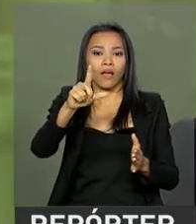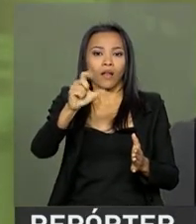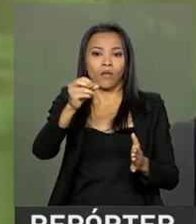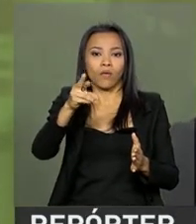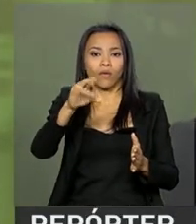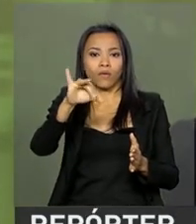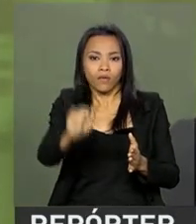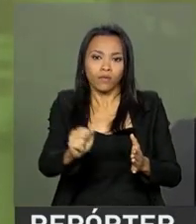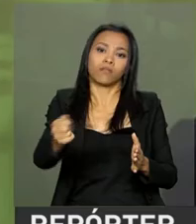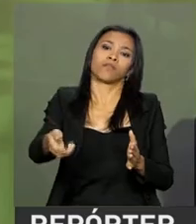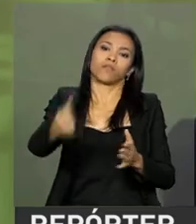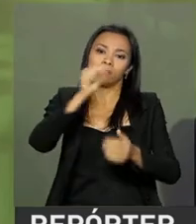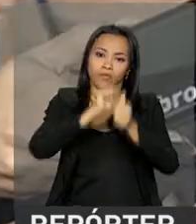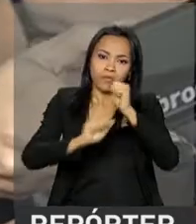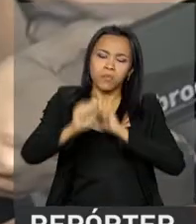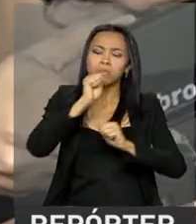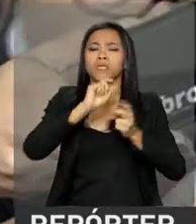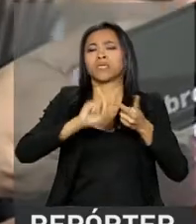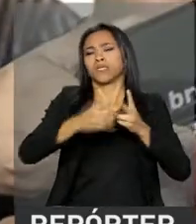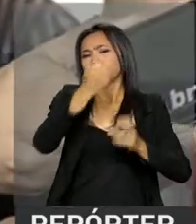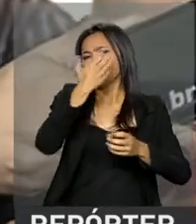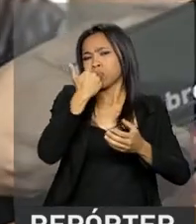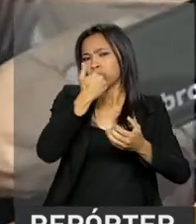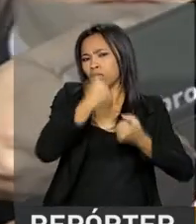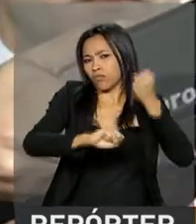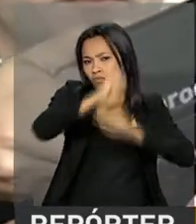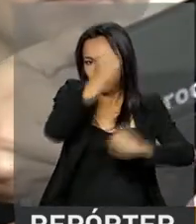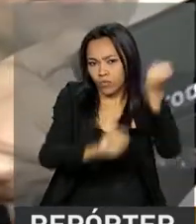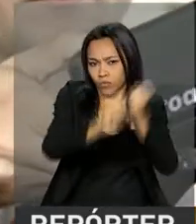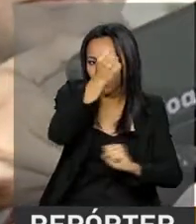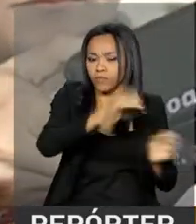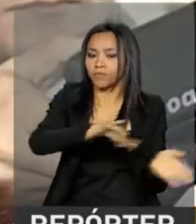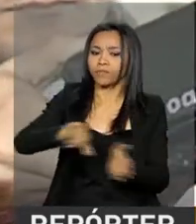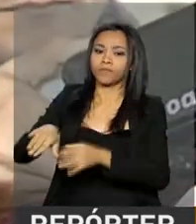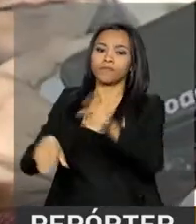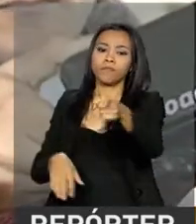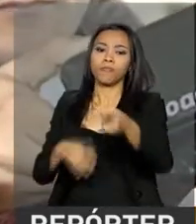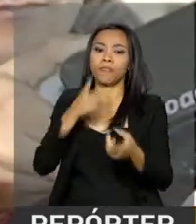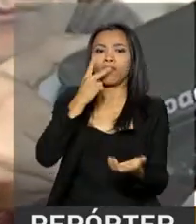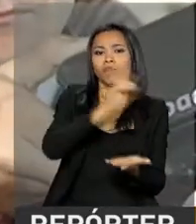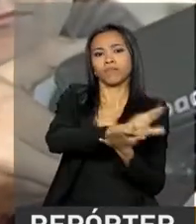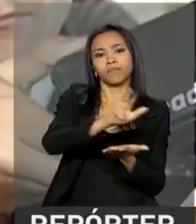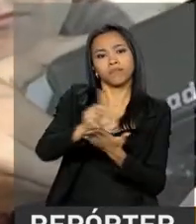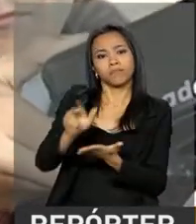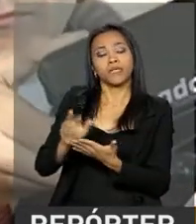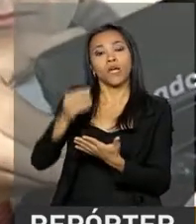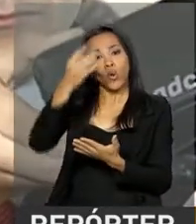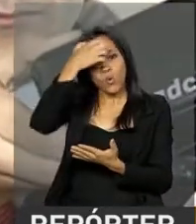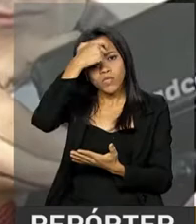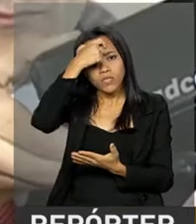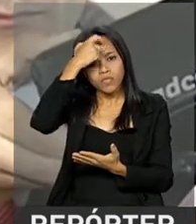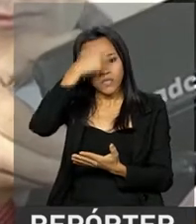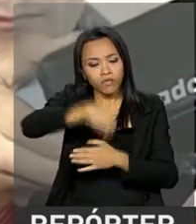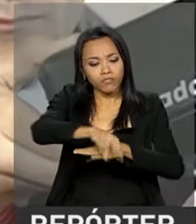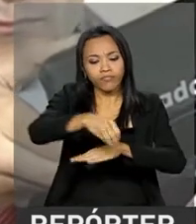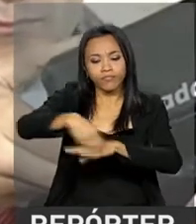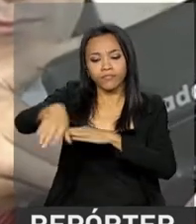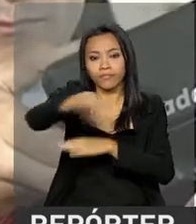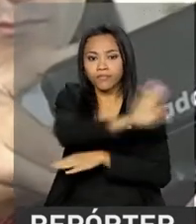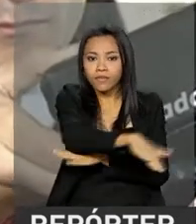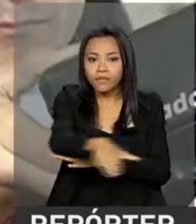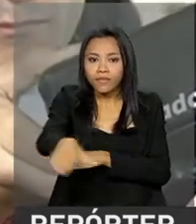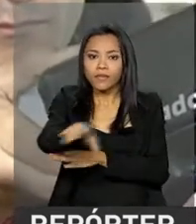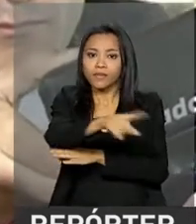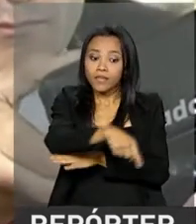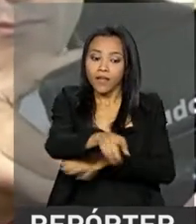e nos alimentos industrializados. Isso permitirá, no conjunto da obra, uma conscientização das crianças que levarão para as